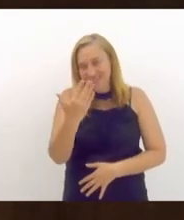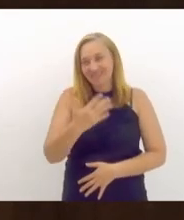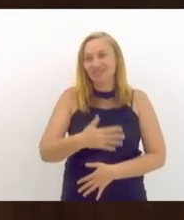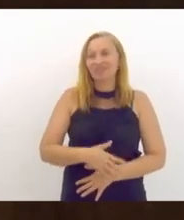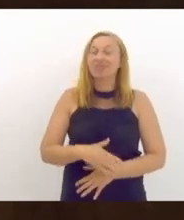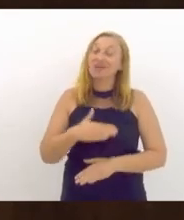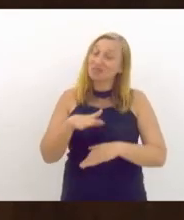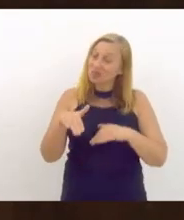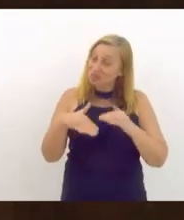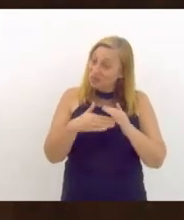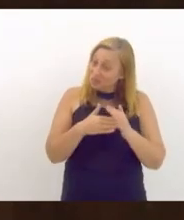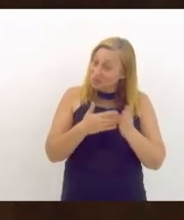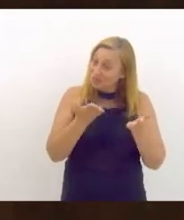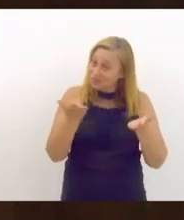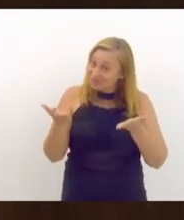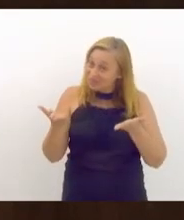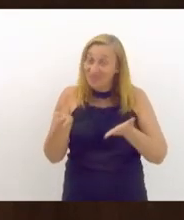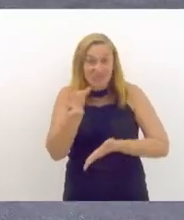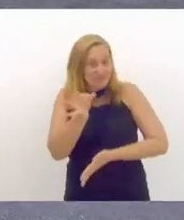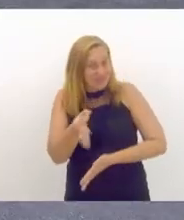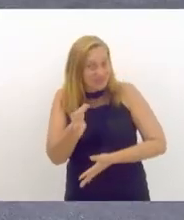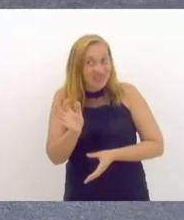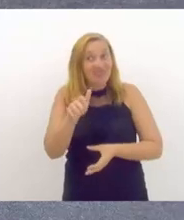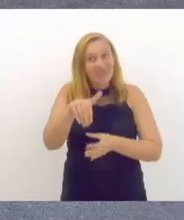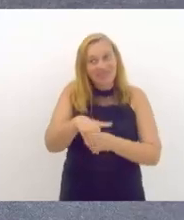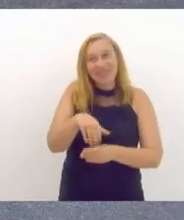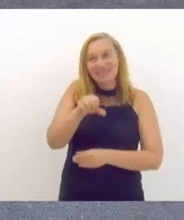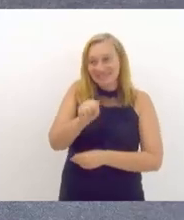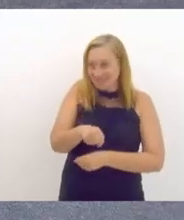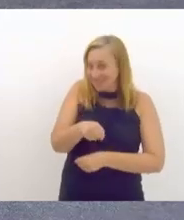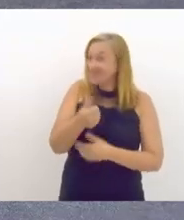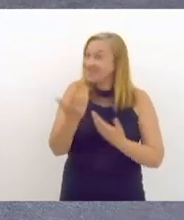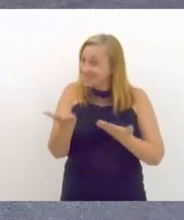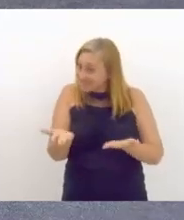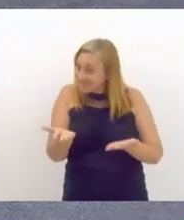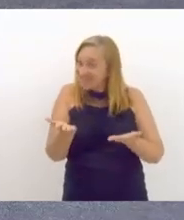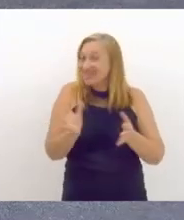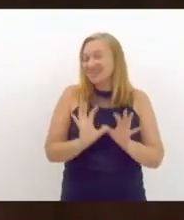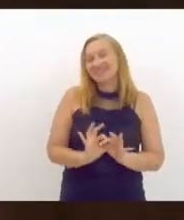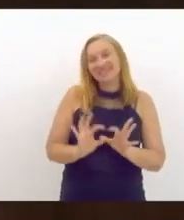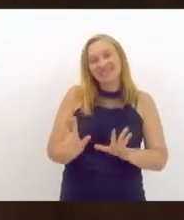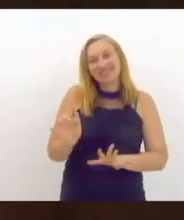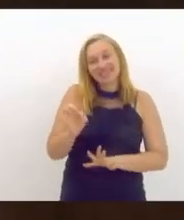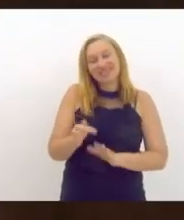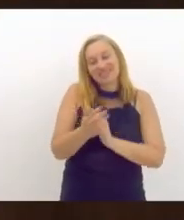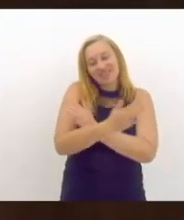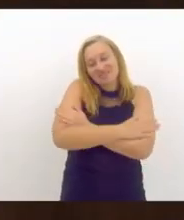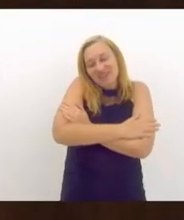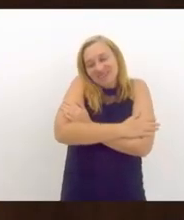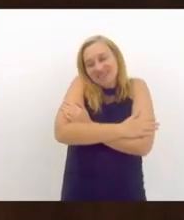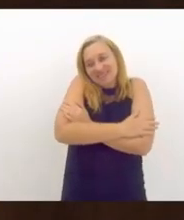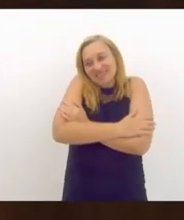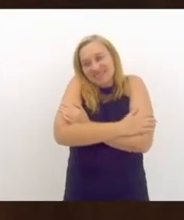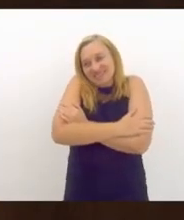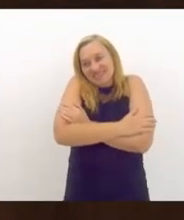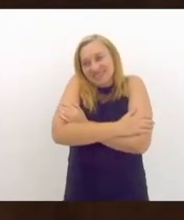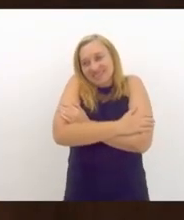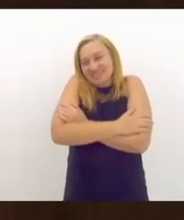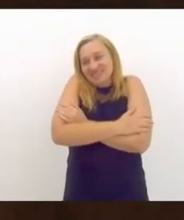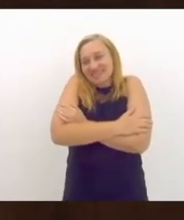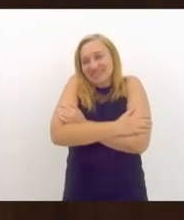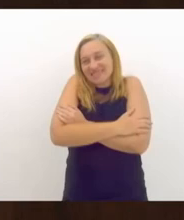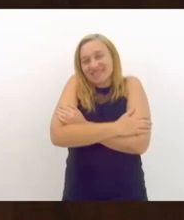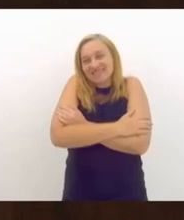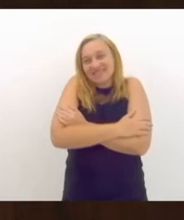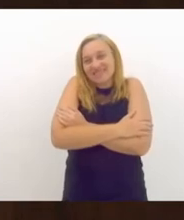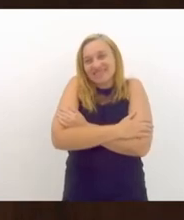a todos que, por certo, vão votar a favor, né, e deixar aqui um abraço fraterno e carinhoso e